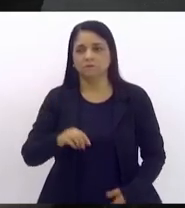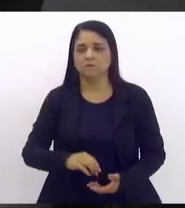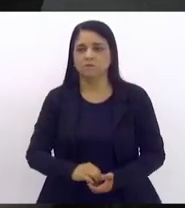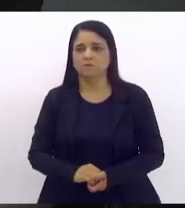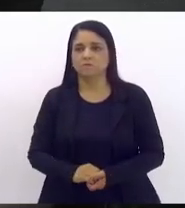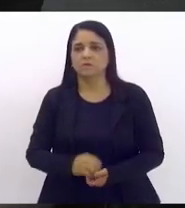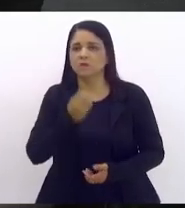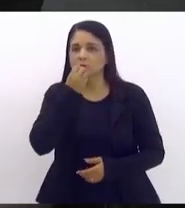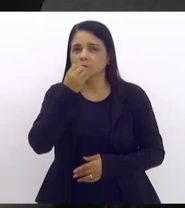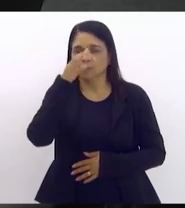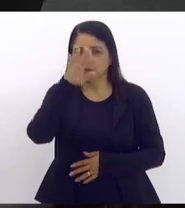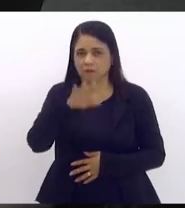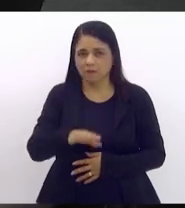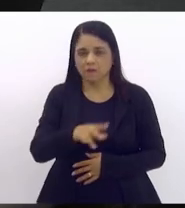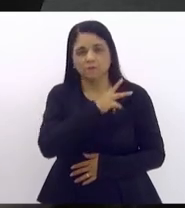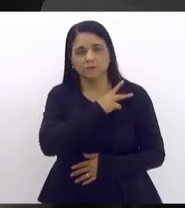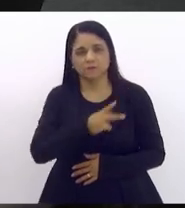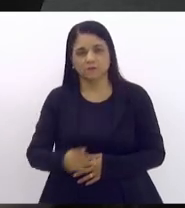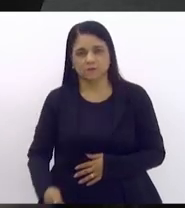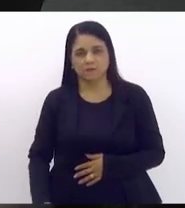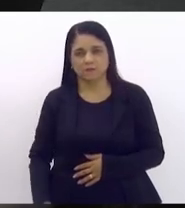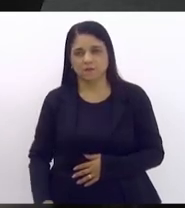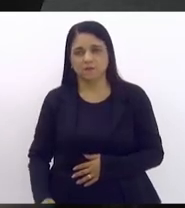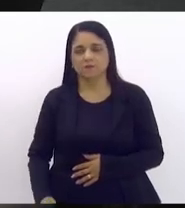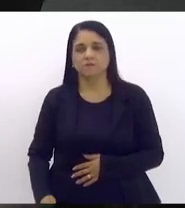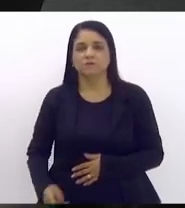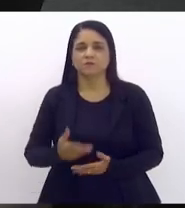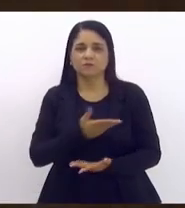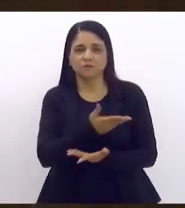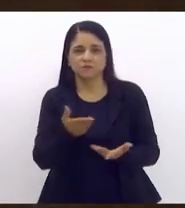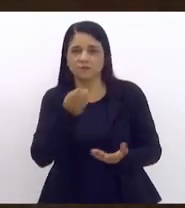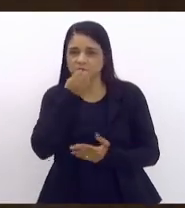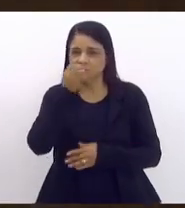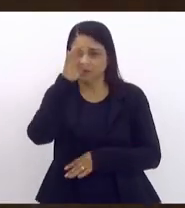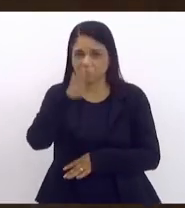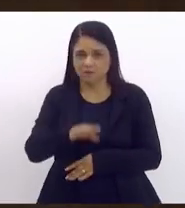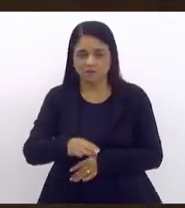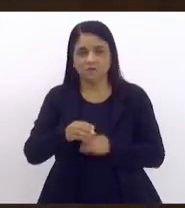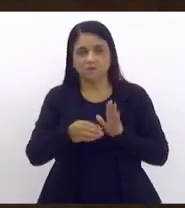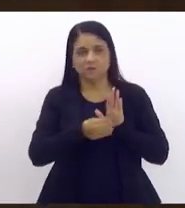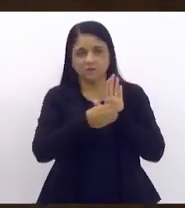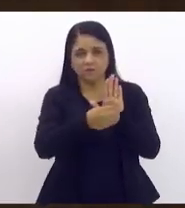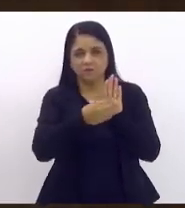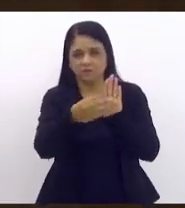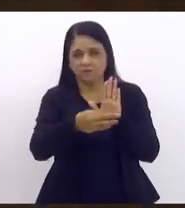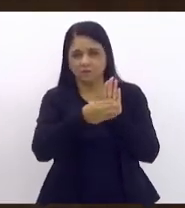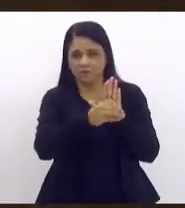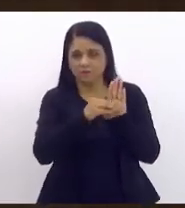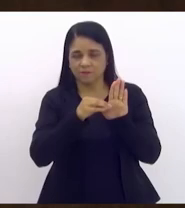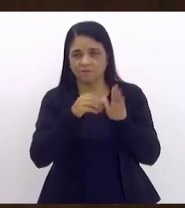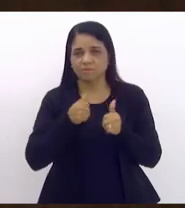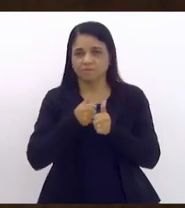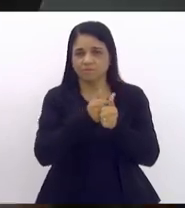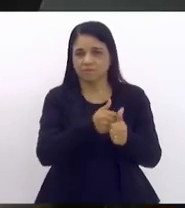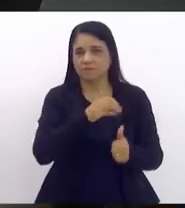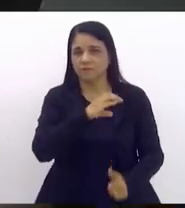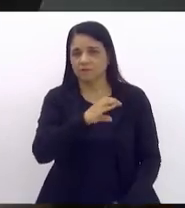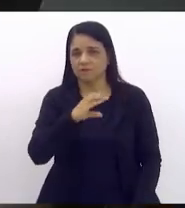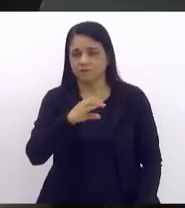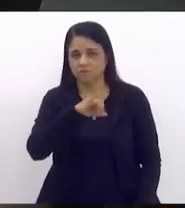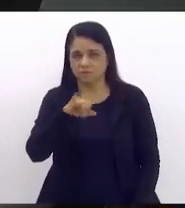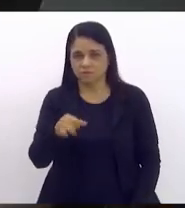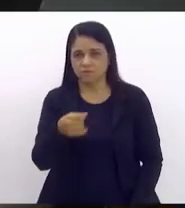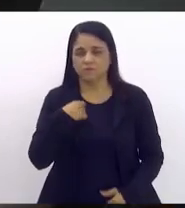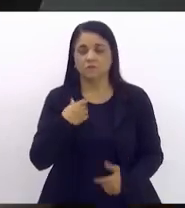Boa tarde, presidente. Boa tarde a todos e a todas. Acompanho o parecer da CCJ. Obrigada, deputada Célia.